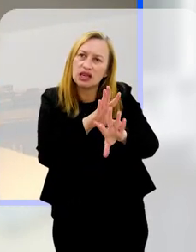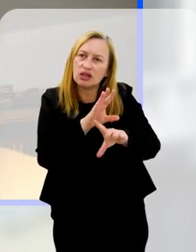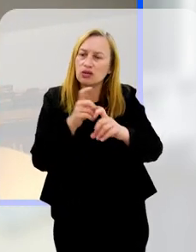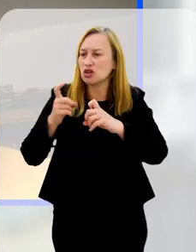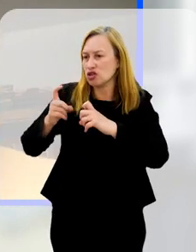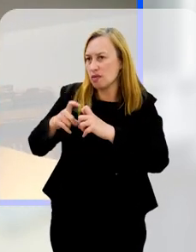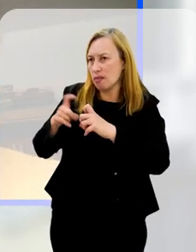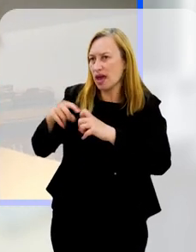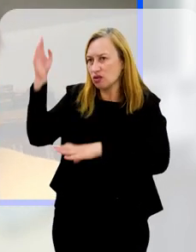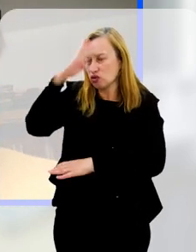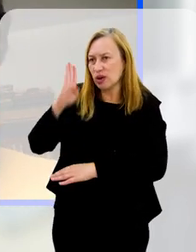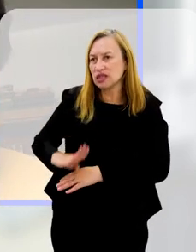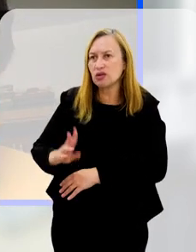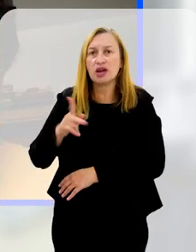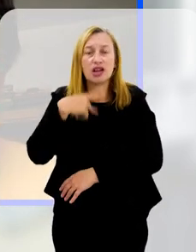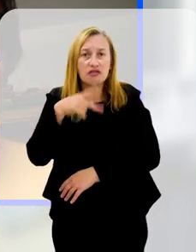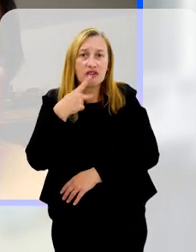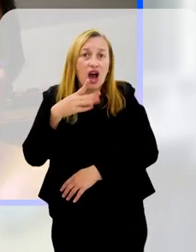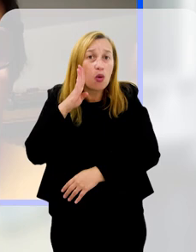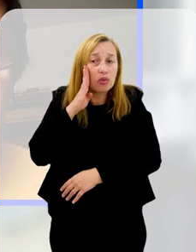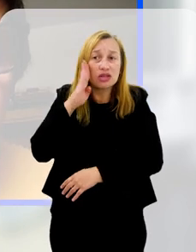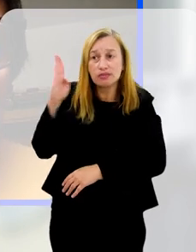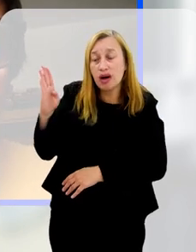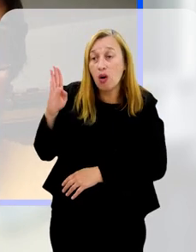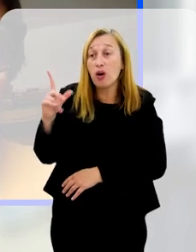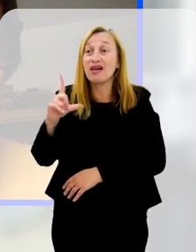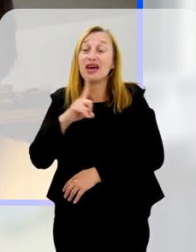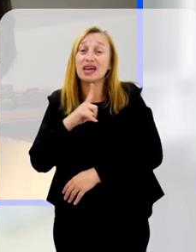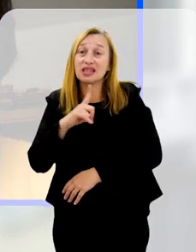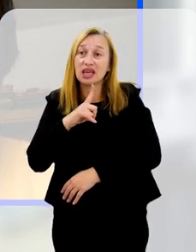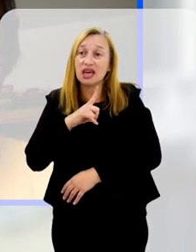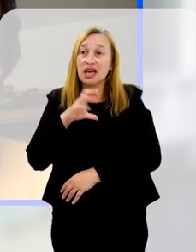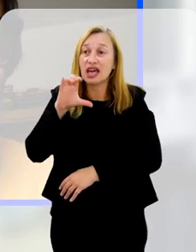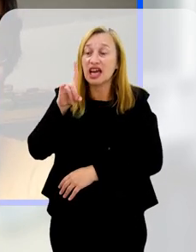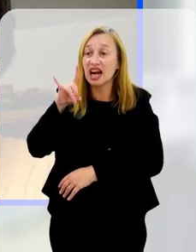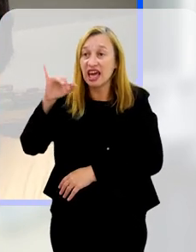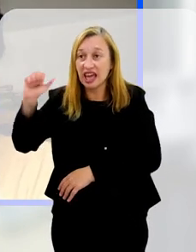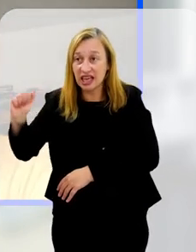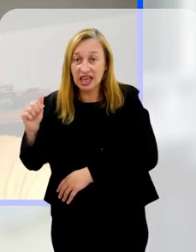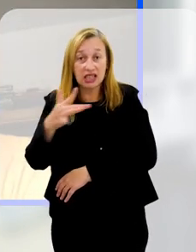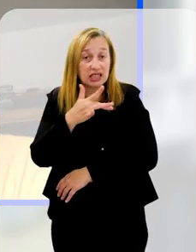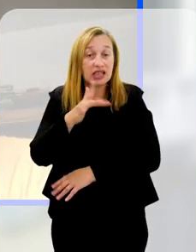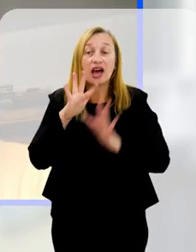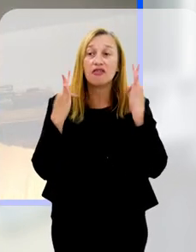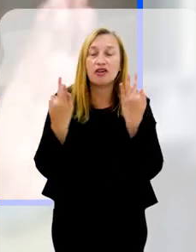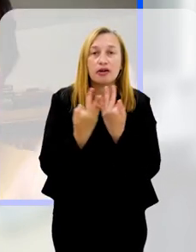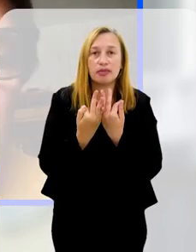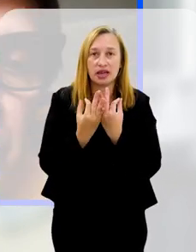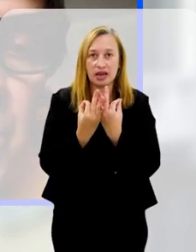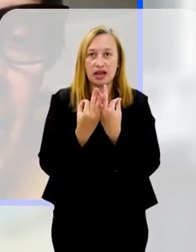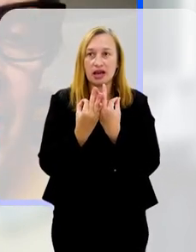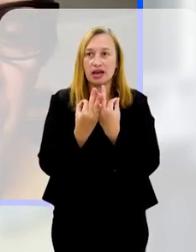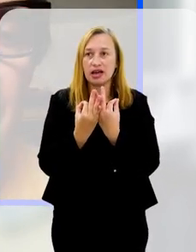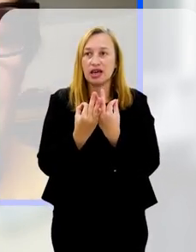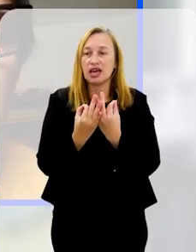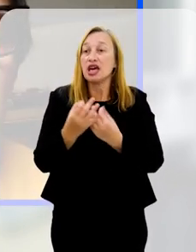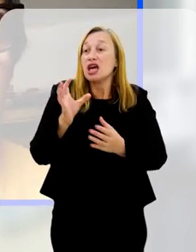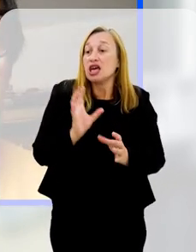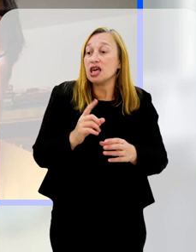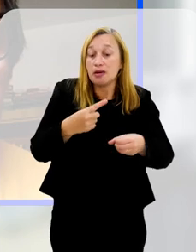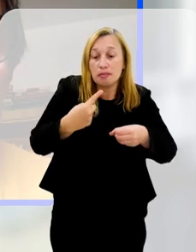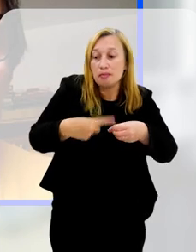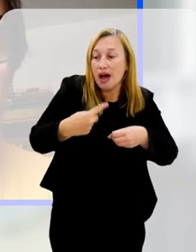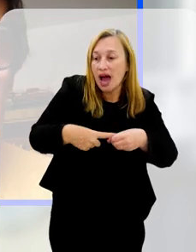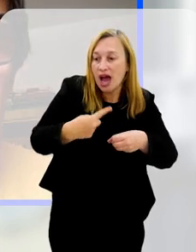médico no Brasil, que ele fala isso, né? O ideal seria você ter clínicas da família em bairros de classe